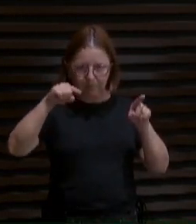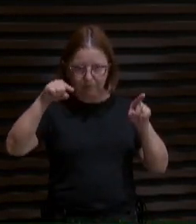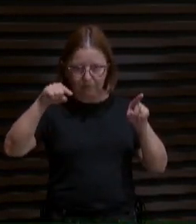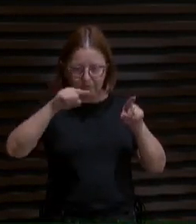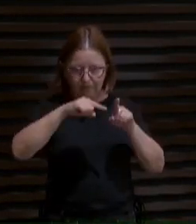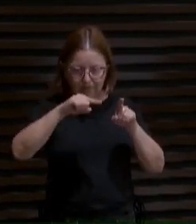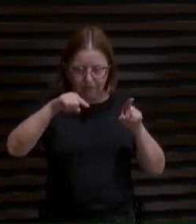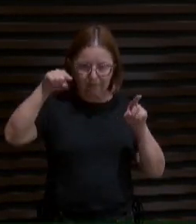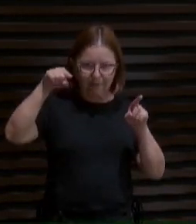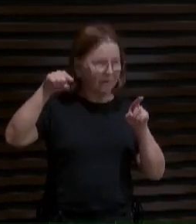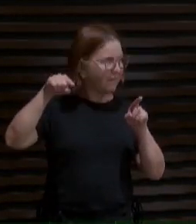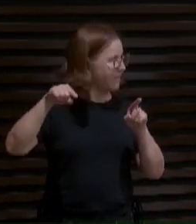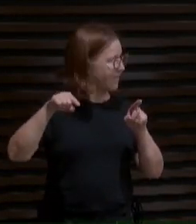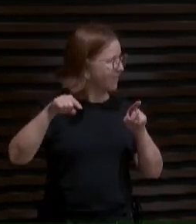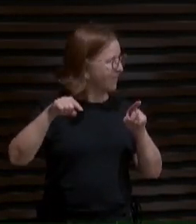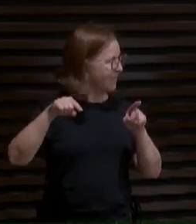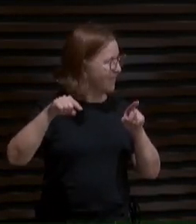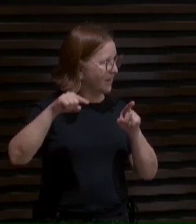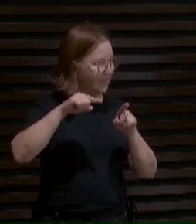tom,